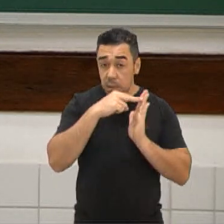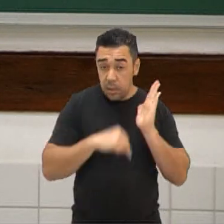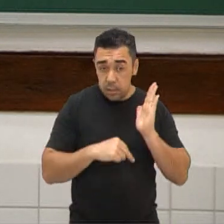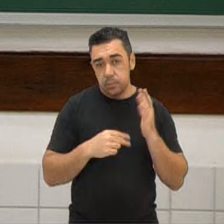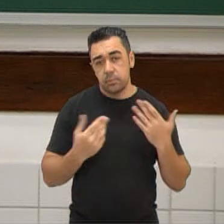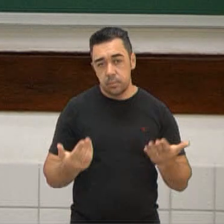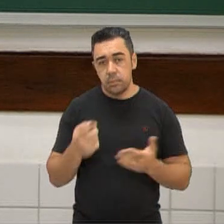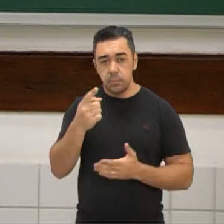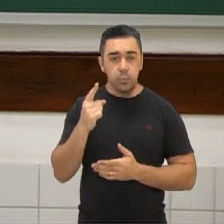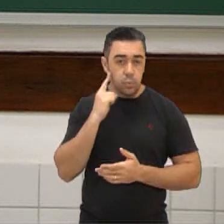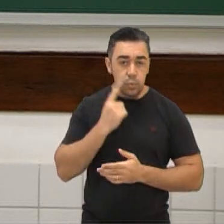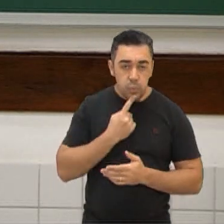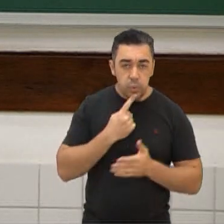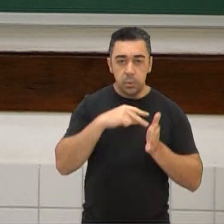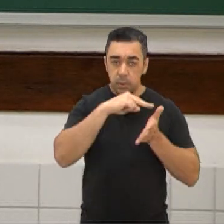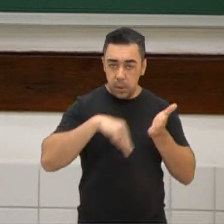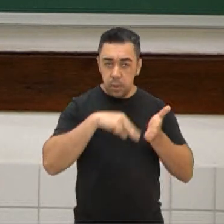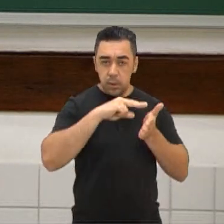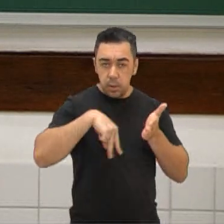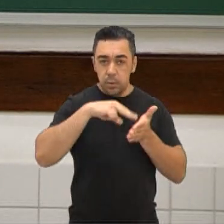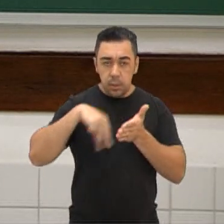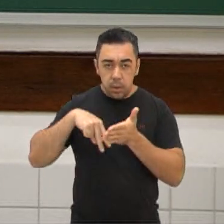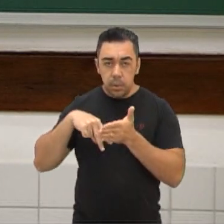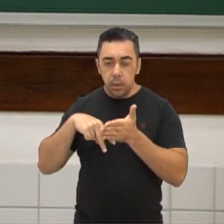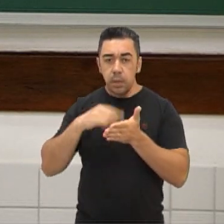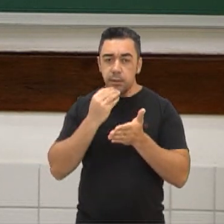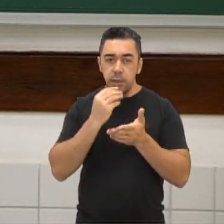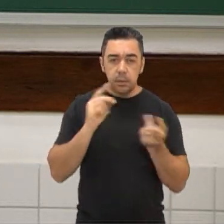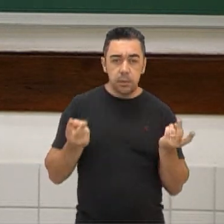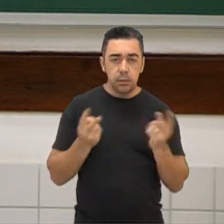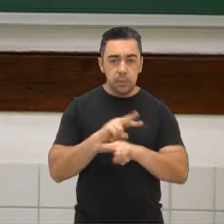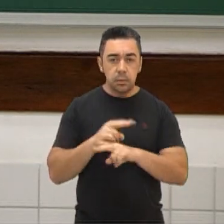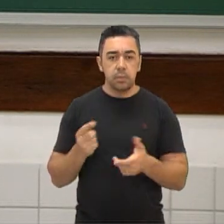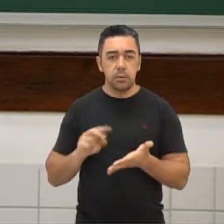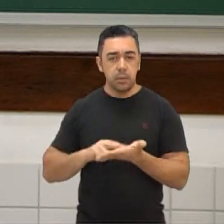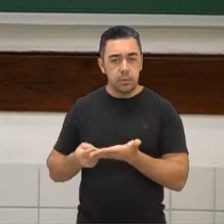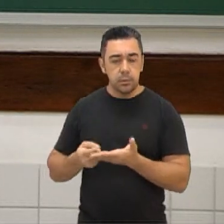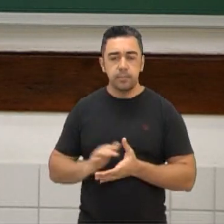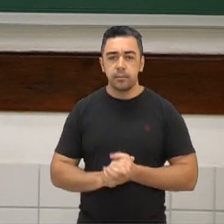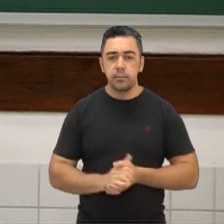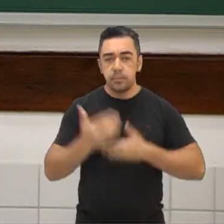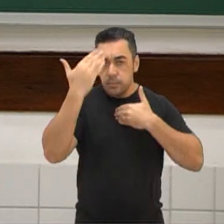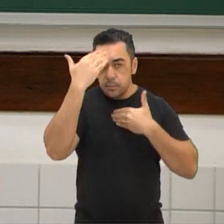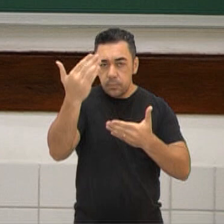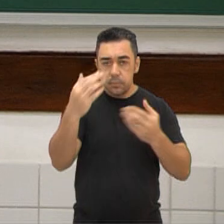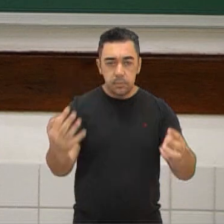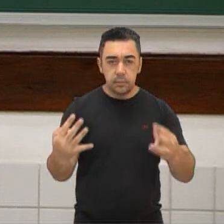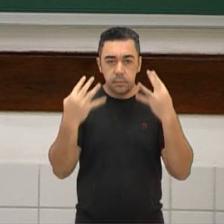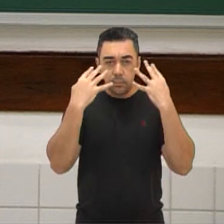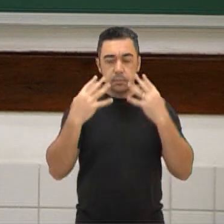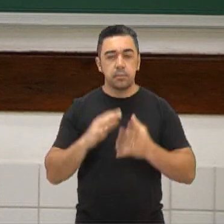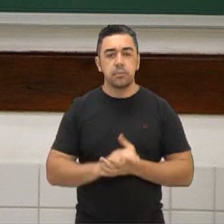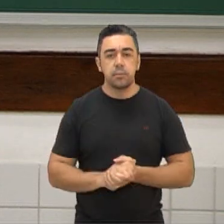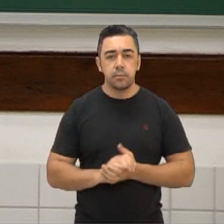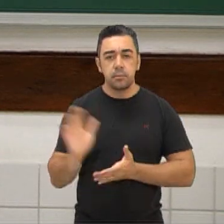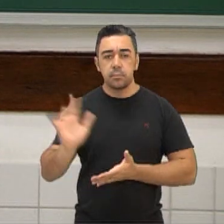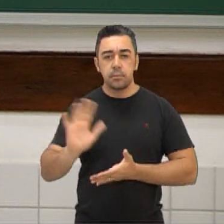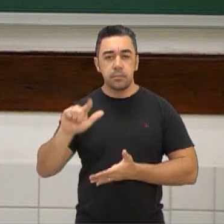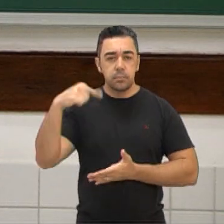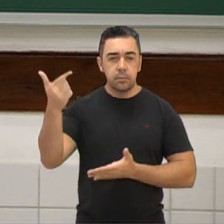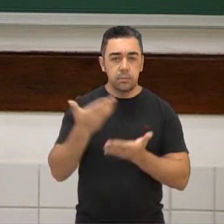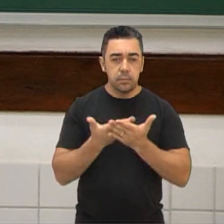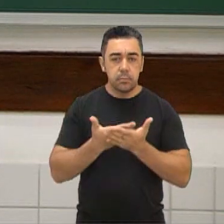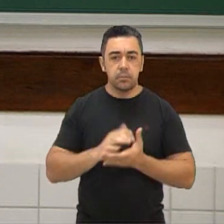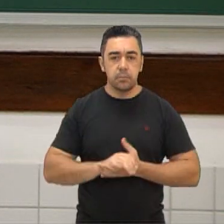se aprimorando, aprendendo cada vez mais, ok? Muchas gracias por la atención y hasta luego.